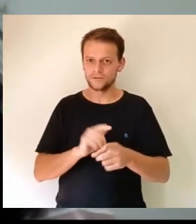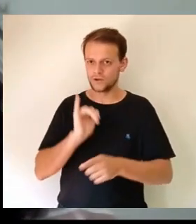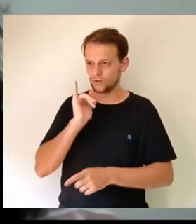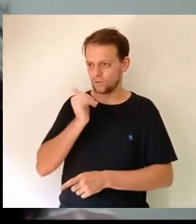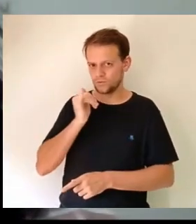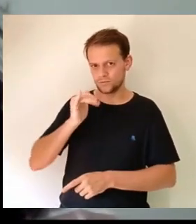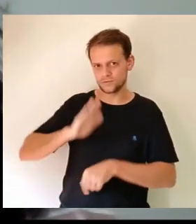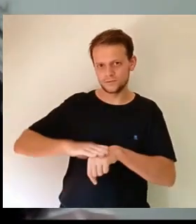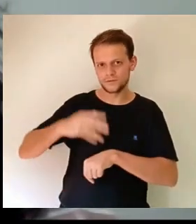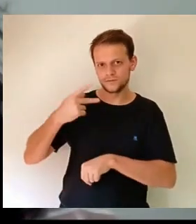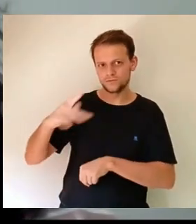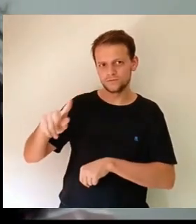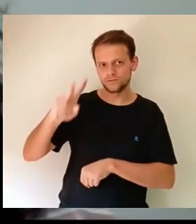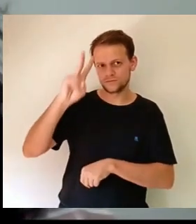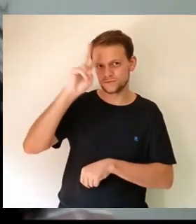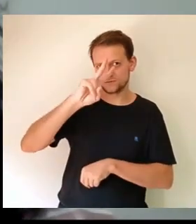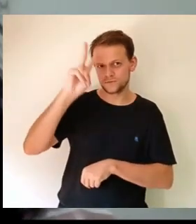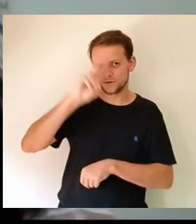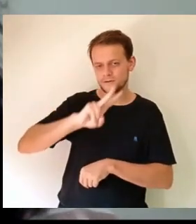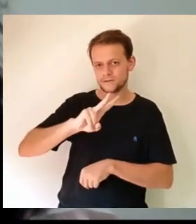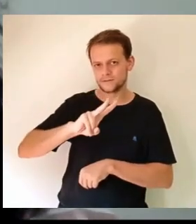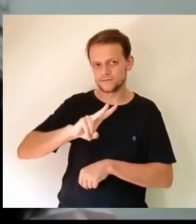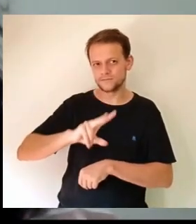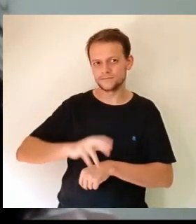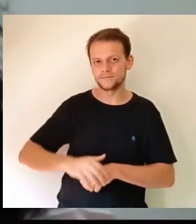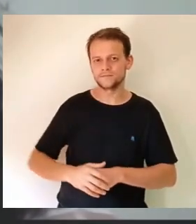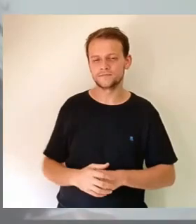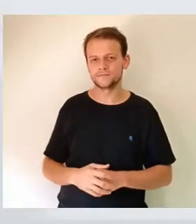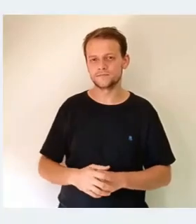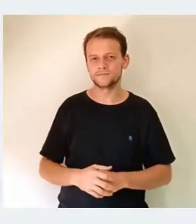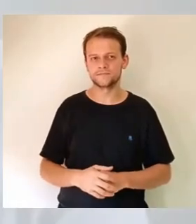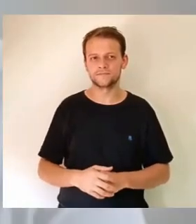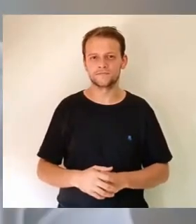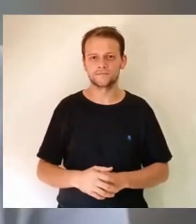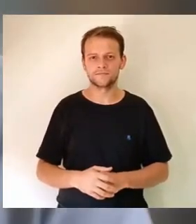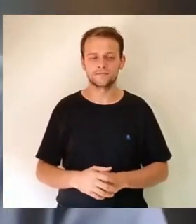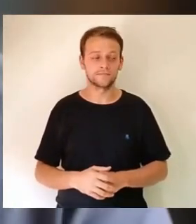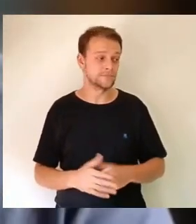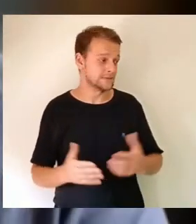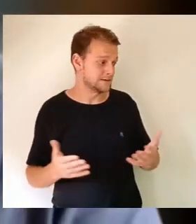Você consegue falar sobre você, sobre o seu projeto, sobre o seu trabalho?